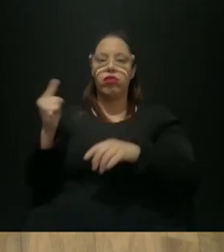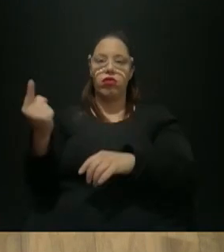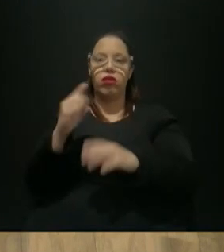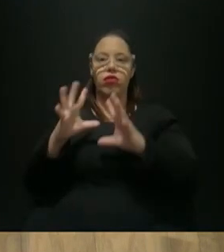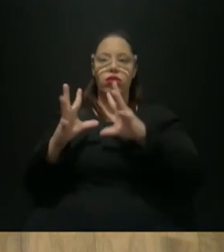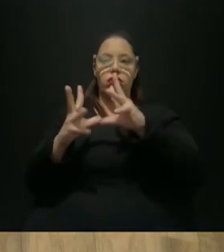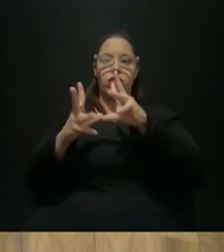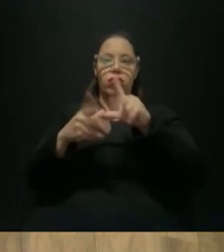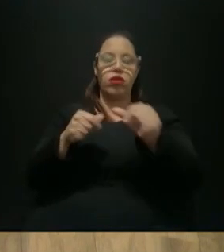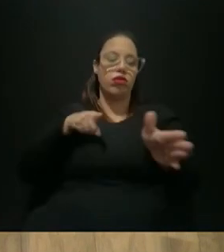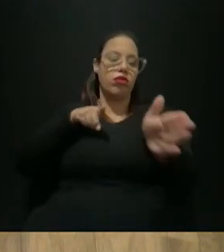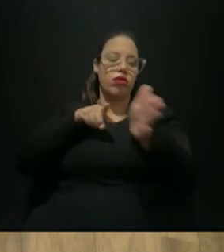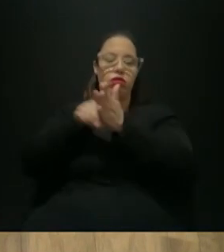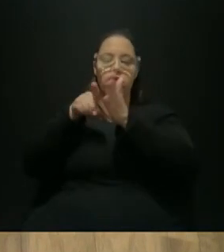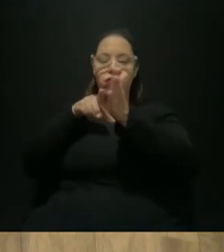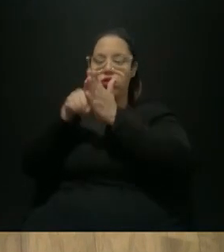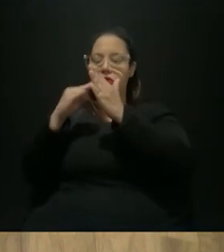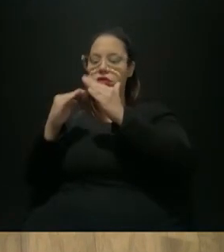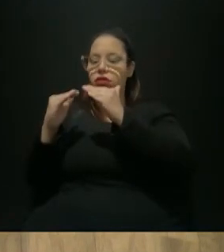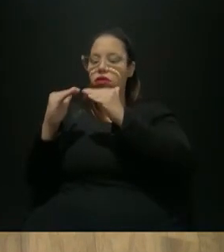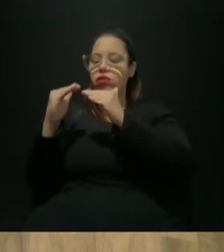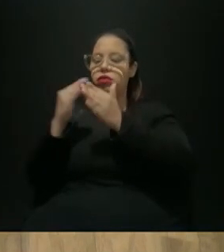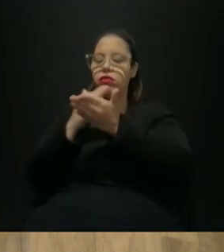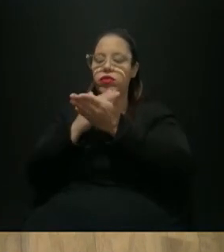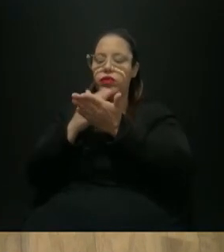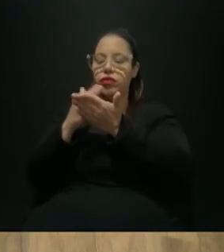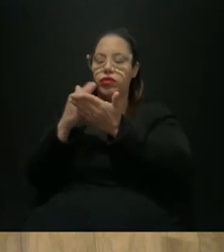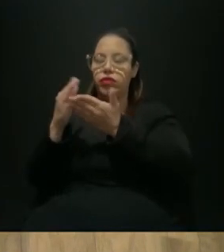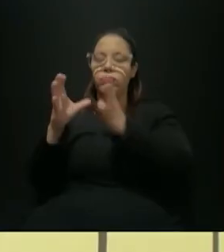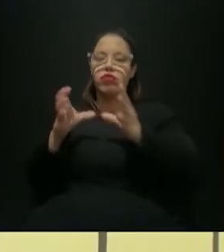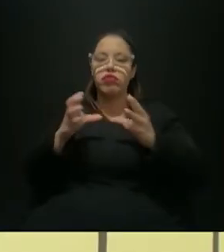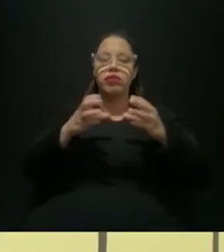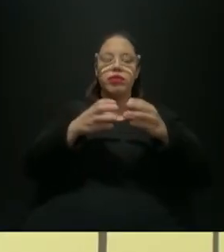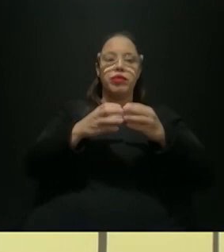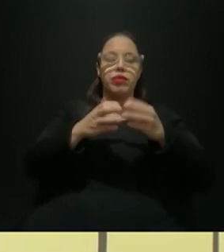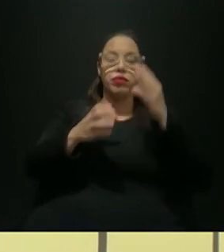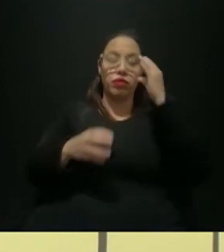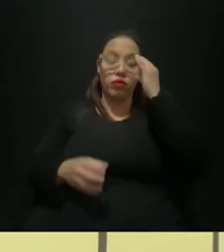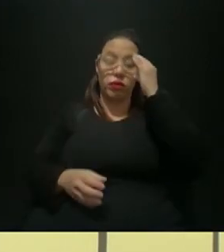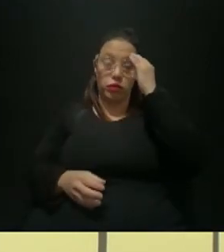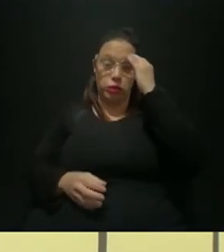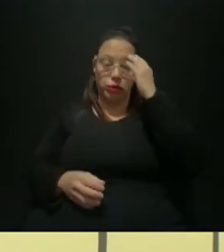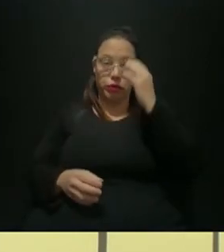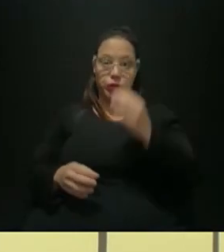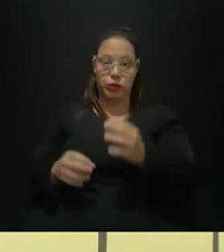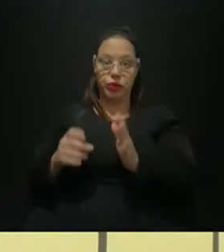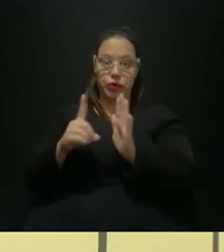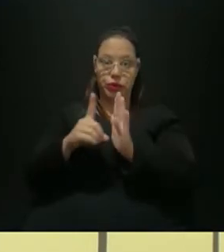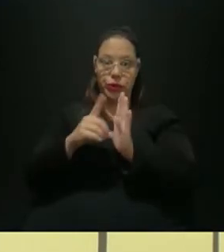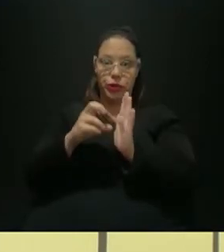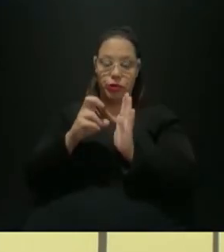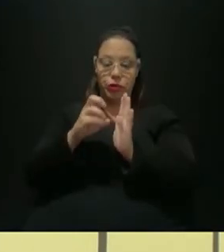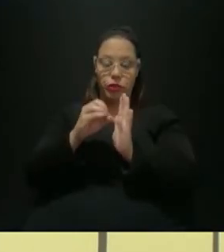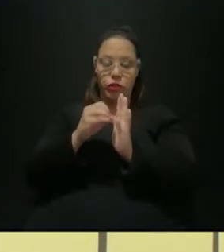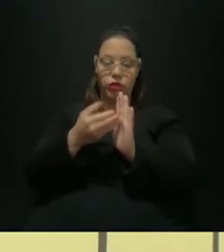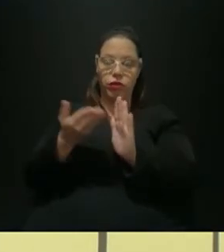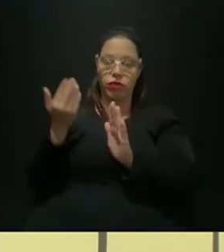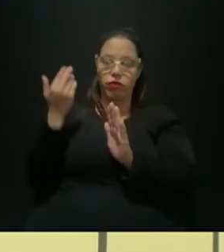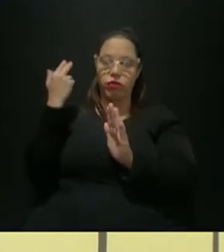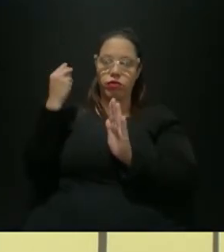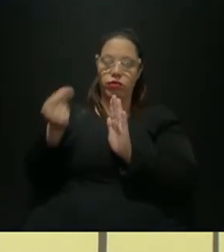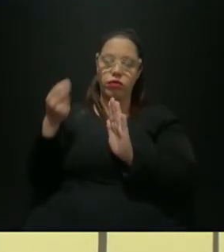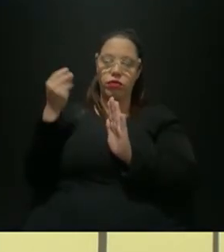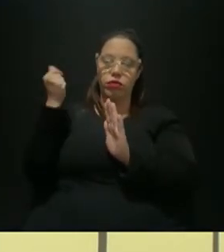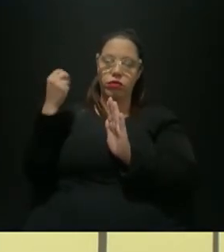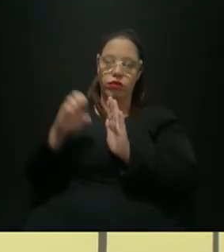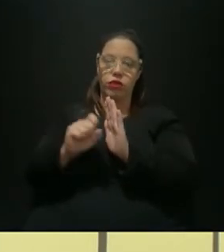que começaram, né, nesse campo na década de 50 do século passado, década de 40, 50,